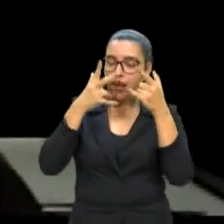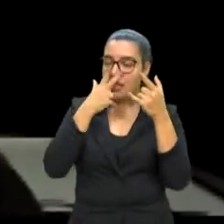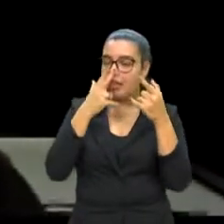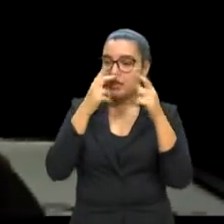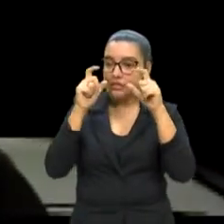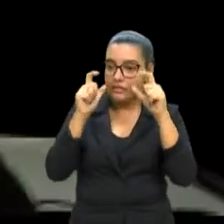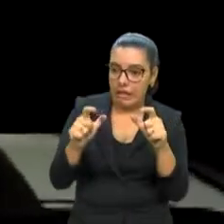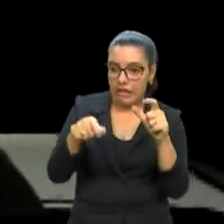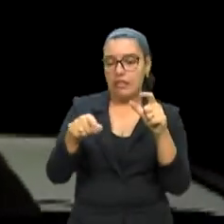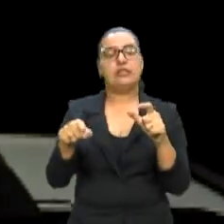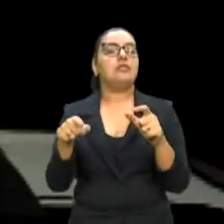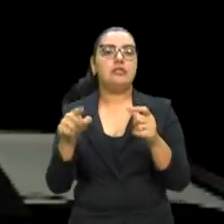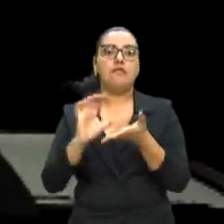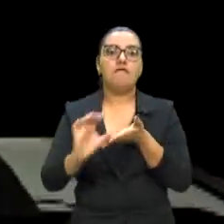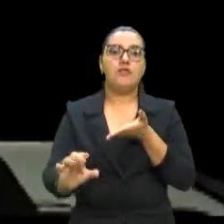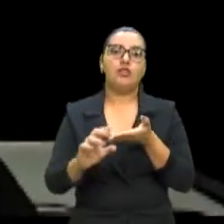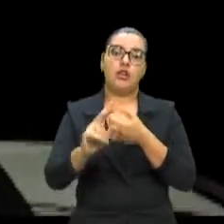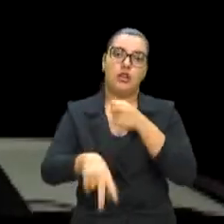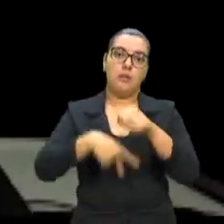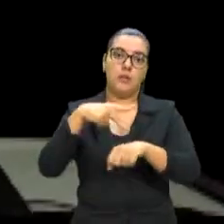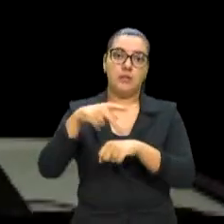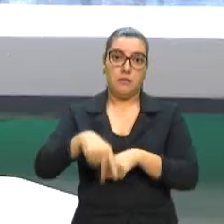muito investimento a se fazer aqui, entendeu?